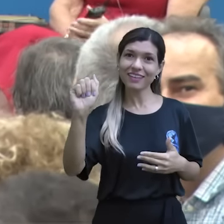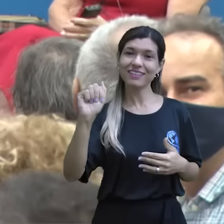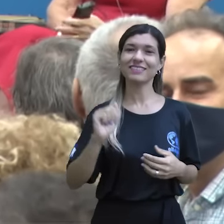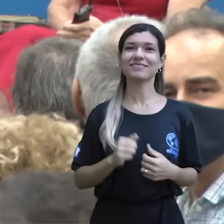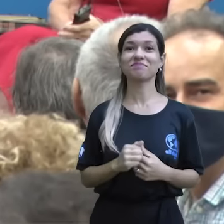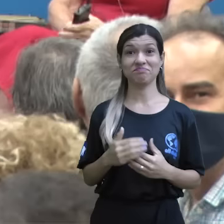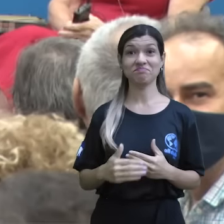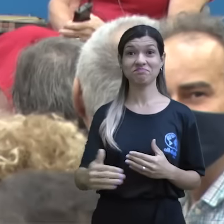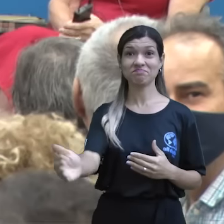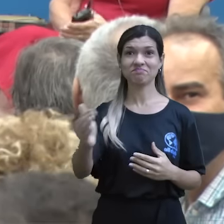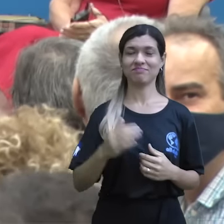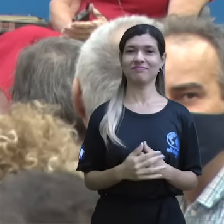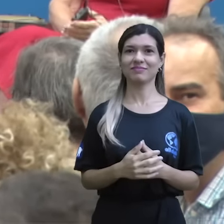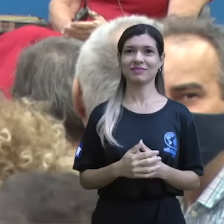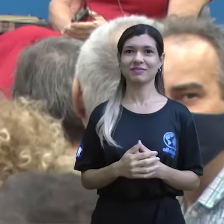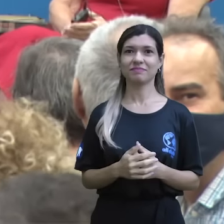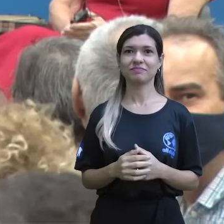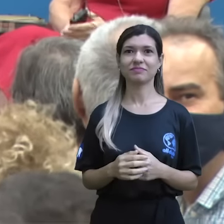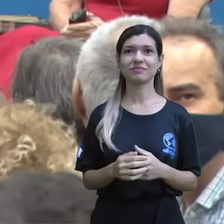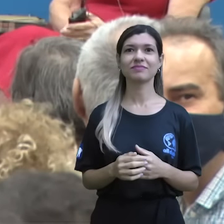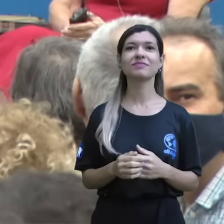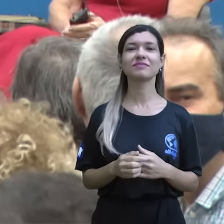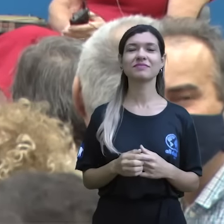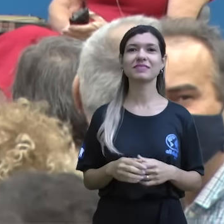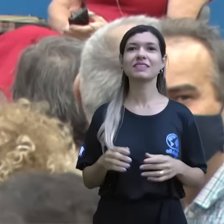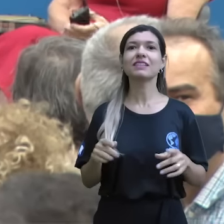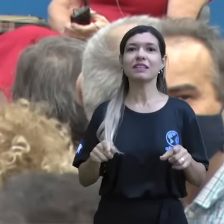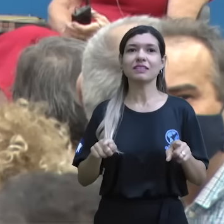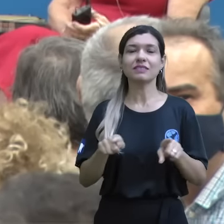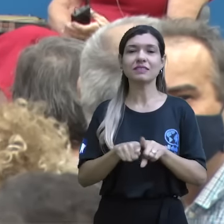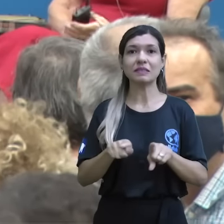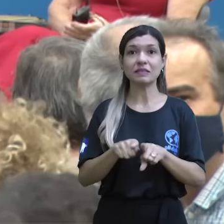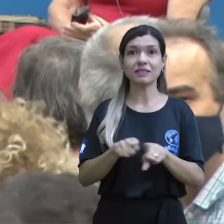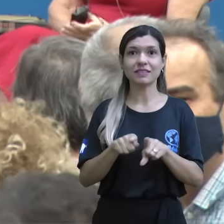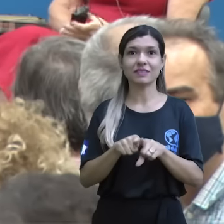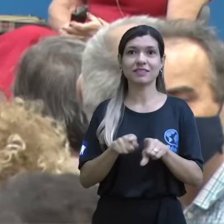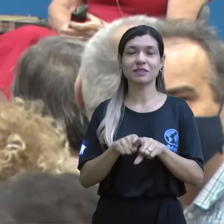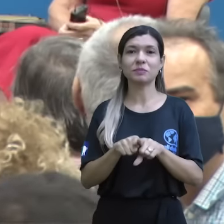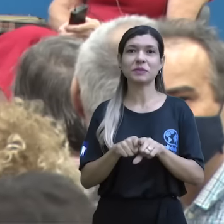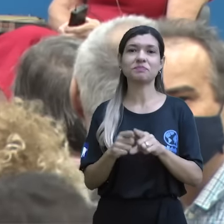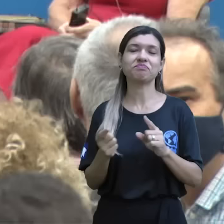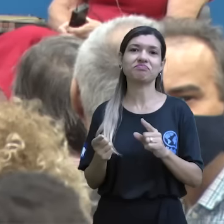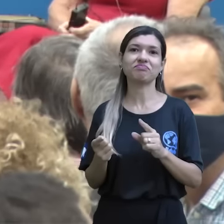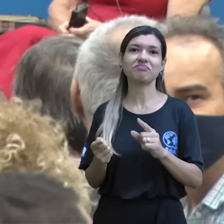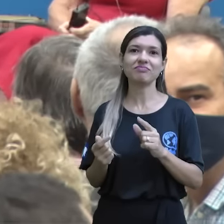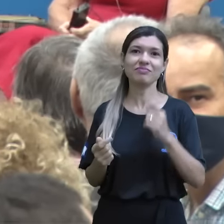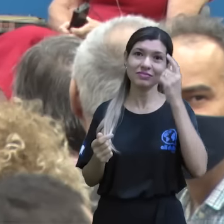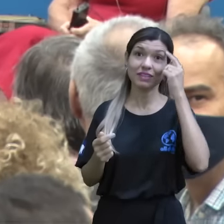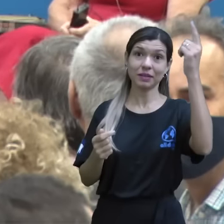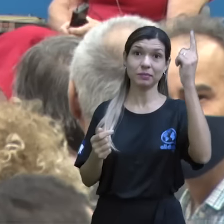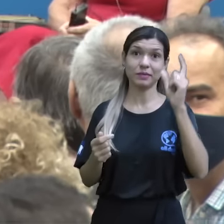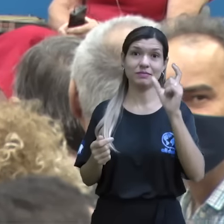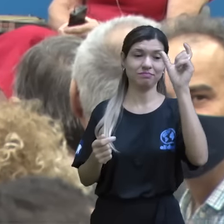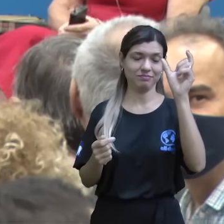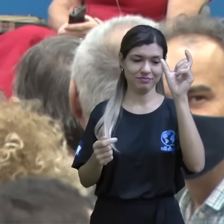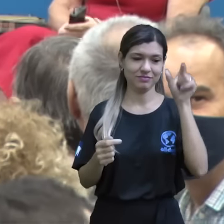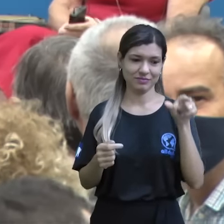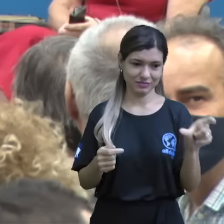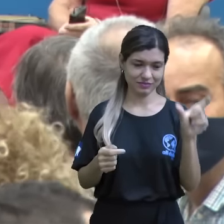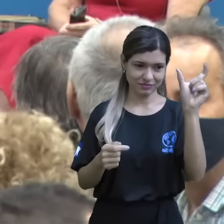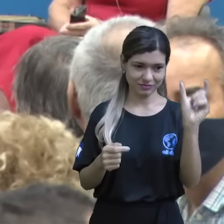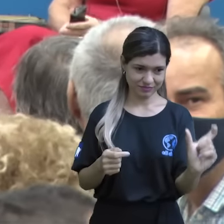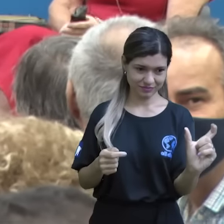Jones, a minha visão do Cassie Jones é que é o pai brasileiro que abandona os